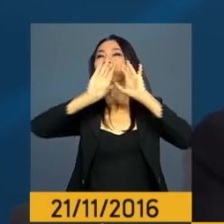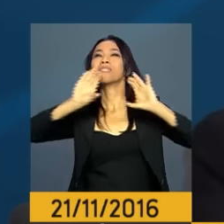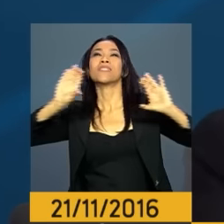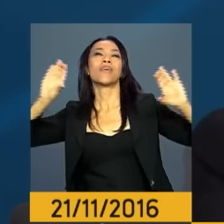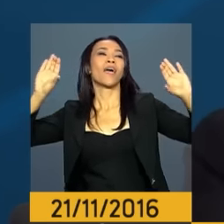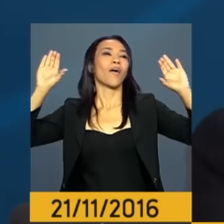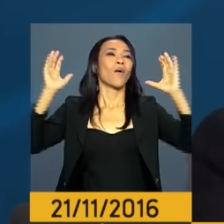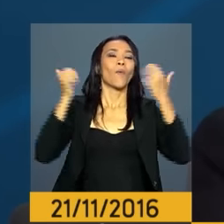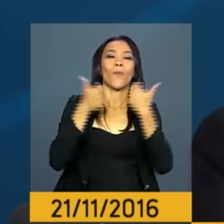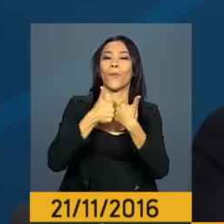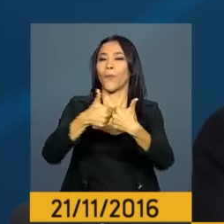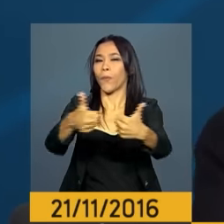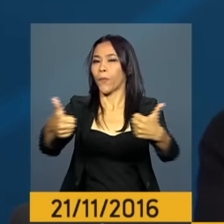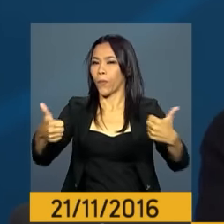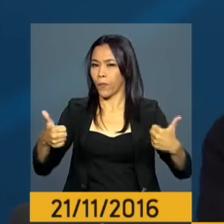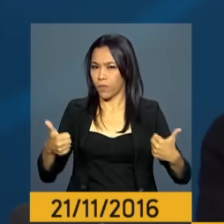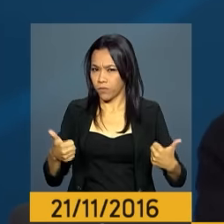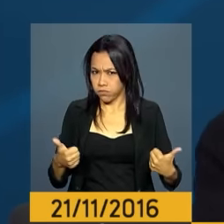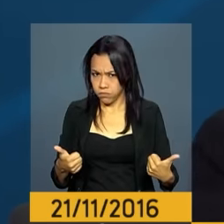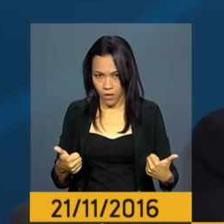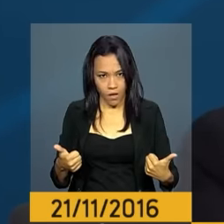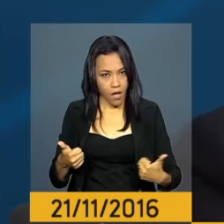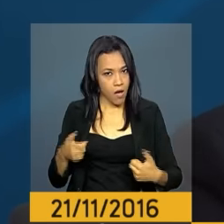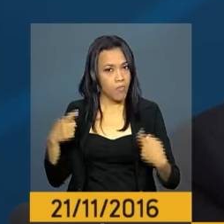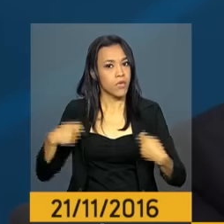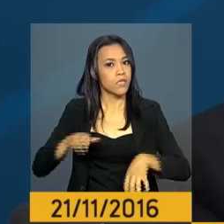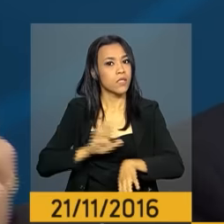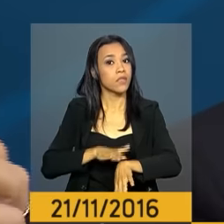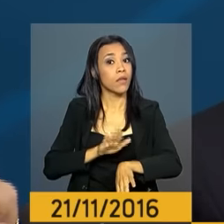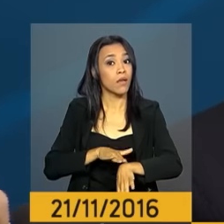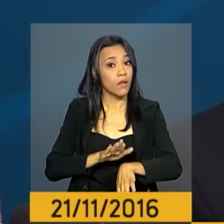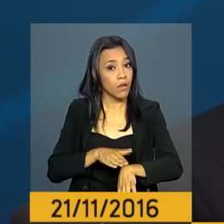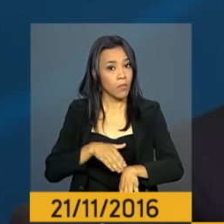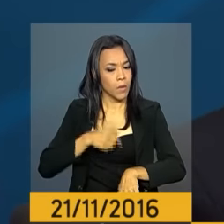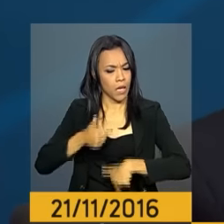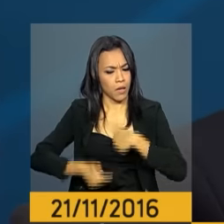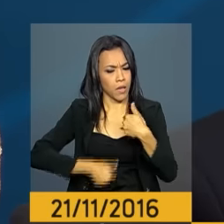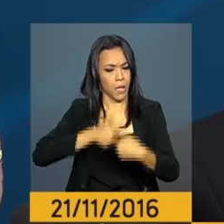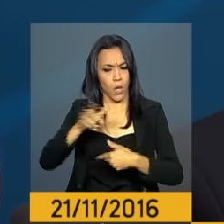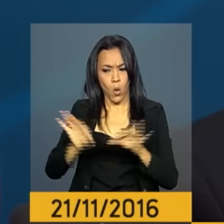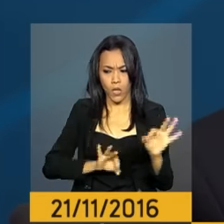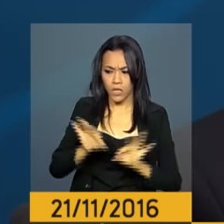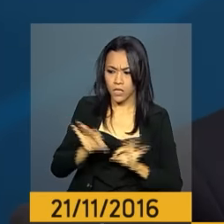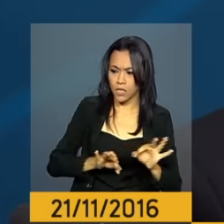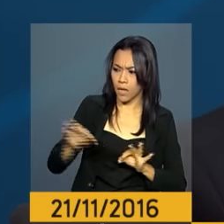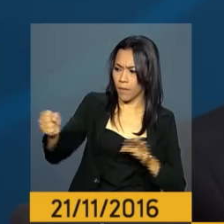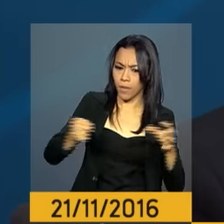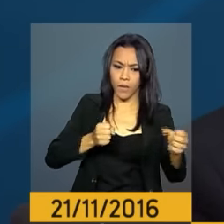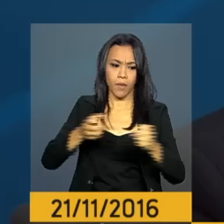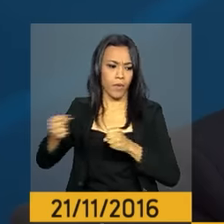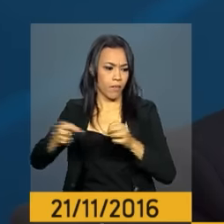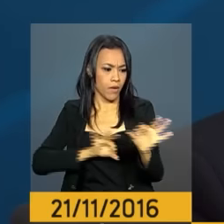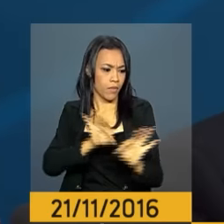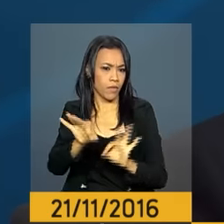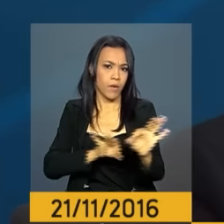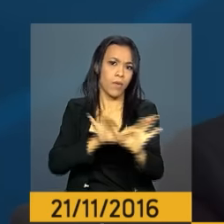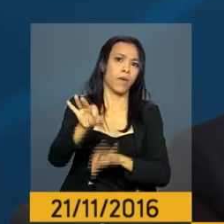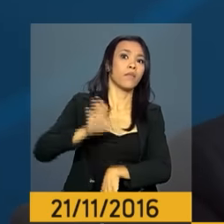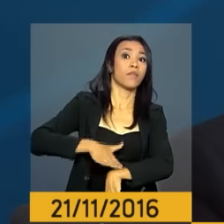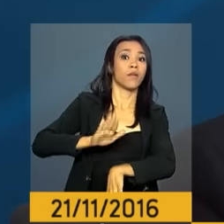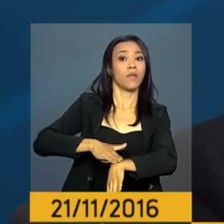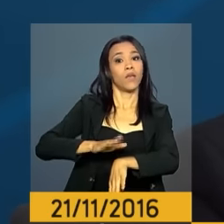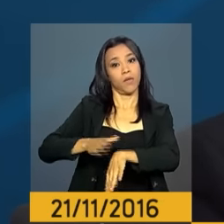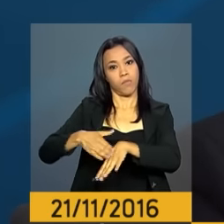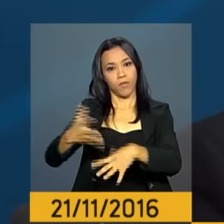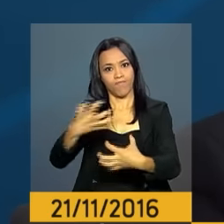claro. As coisas demandam tempo, demandam tarefas ingentes, e por isto eu faço, fazemos